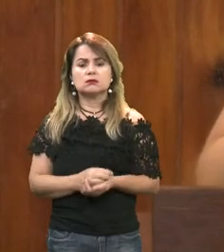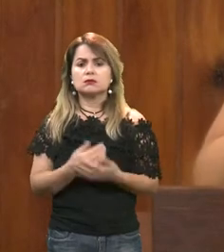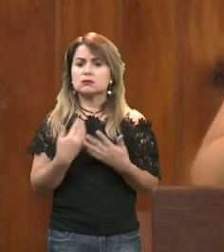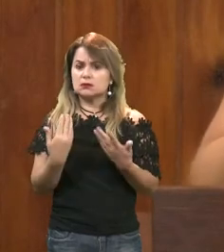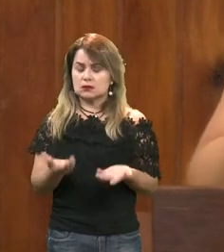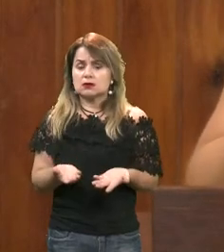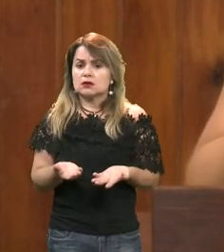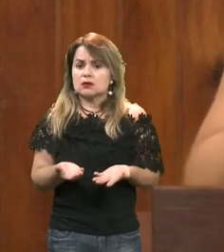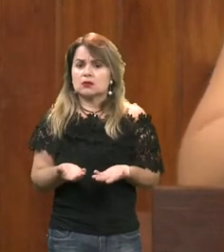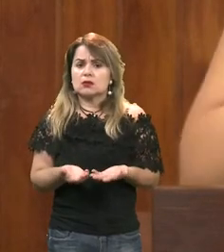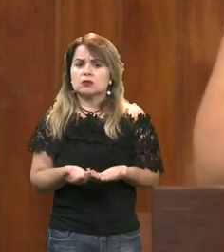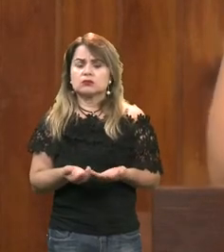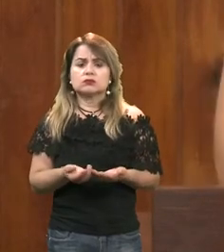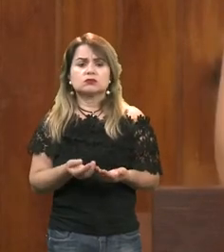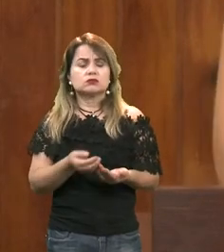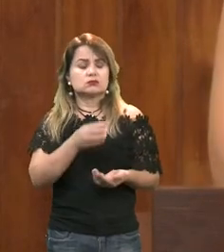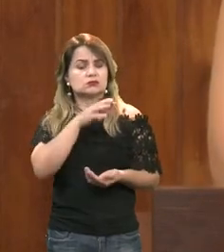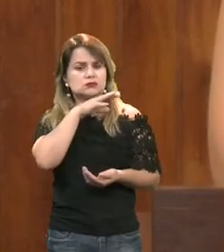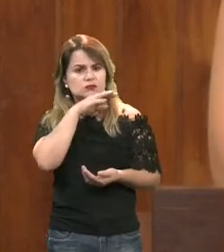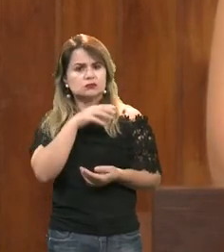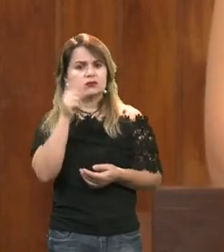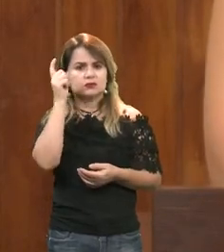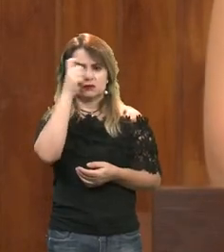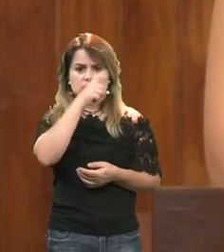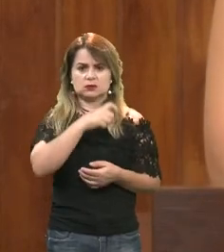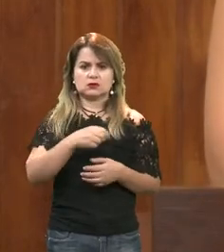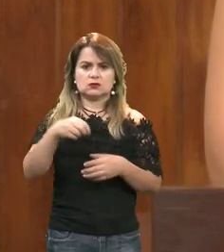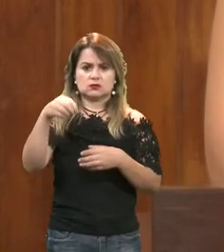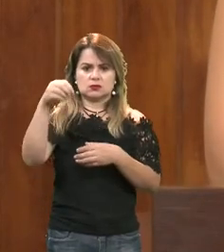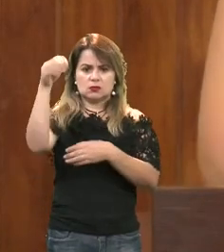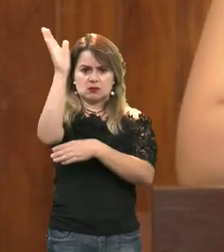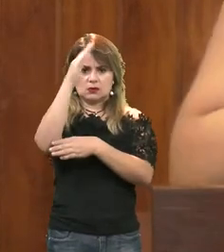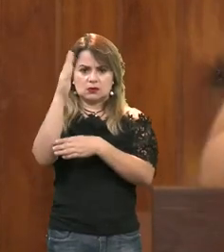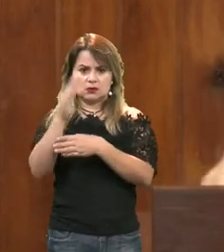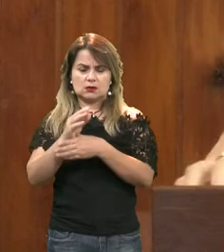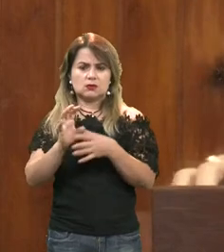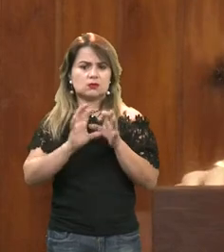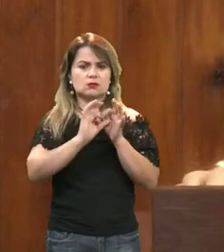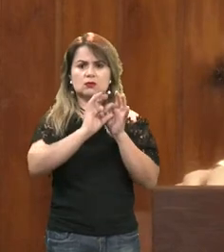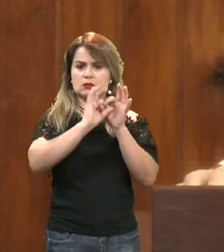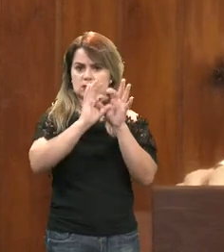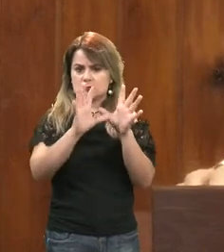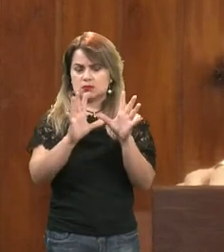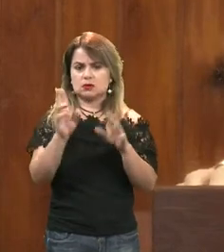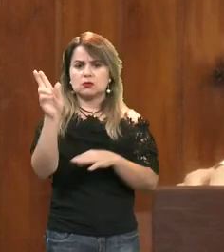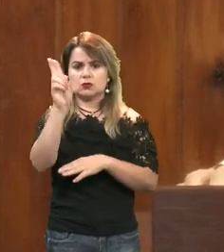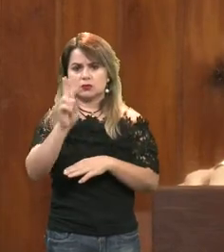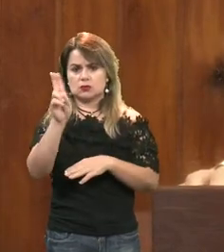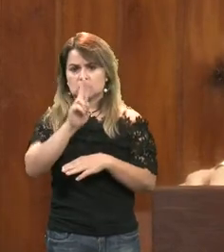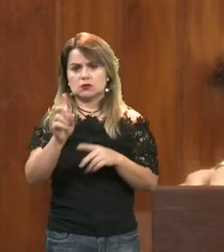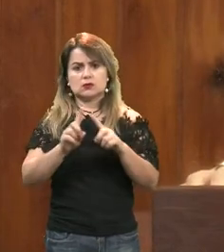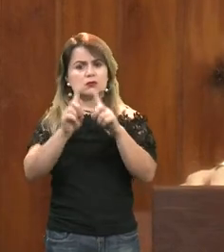Infelizmente, o Brasil autoriza o uso, mas ele não regulamenta.